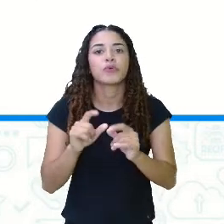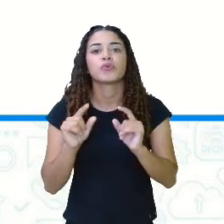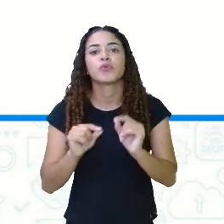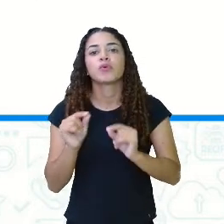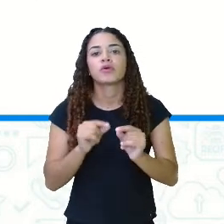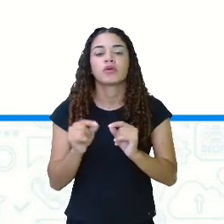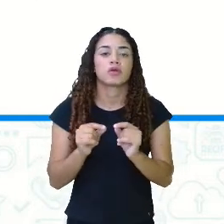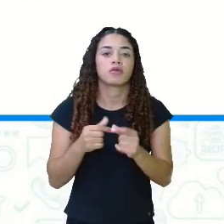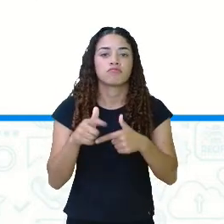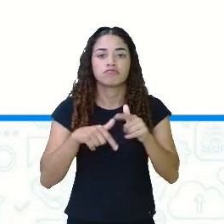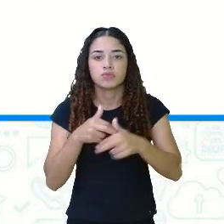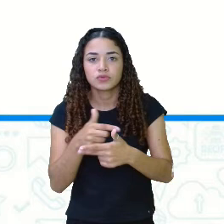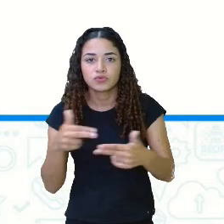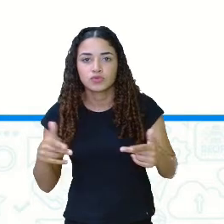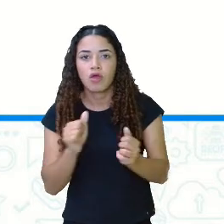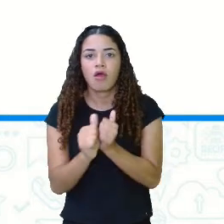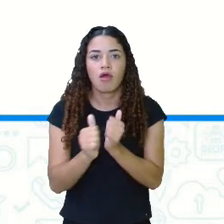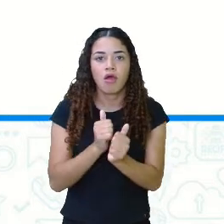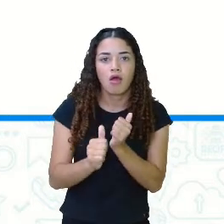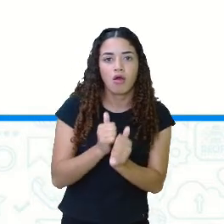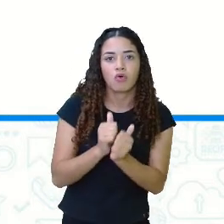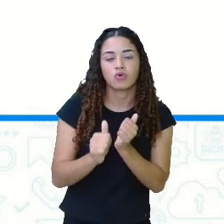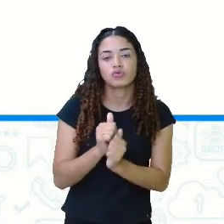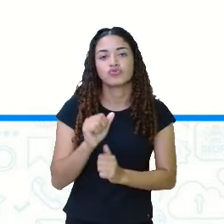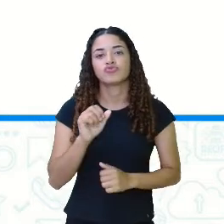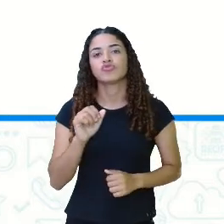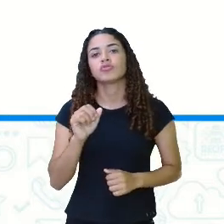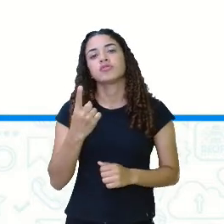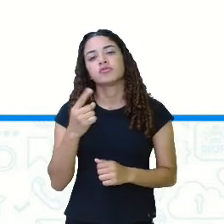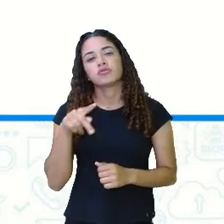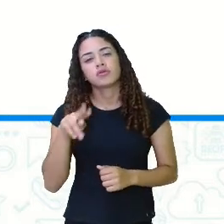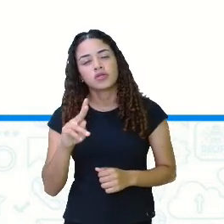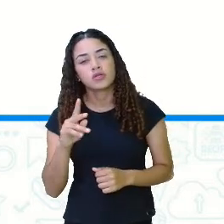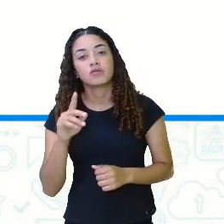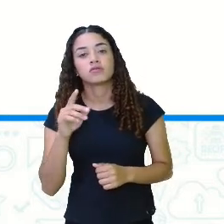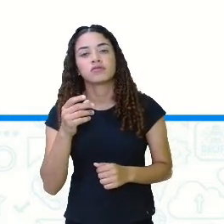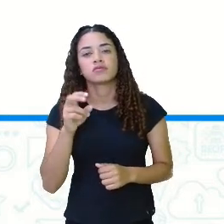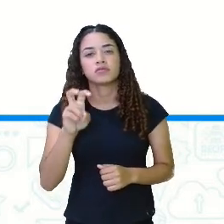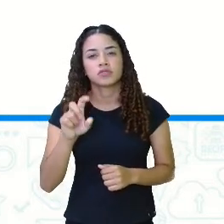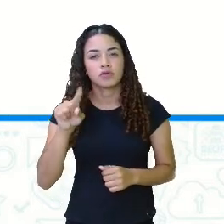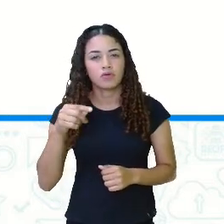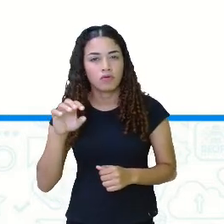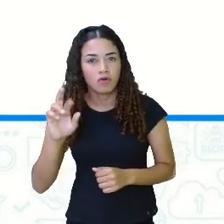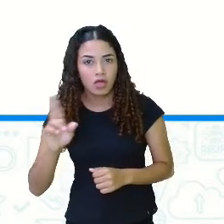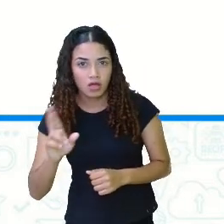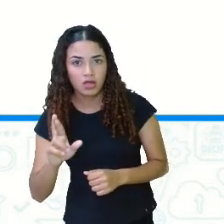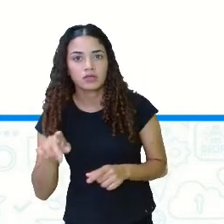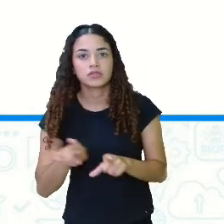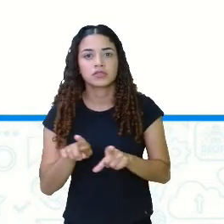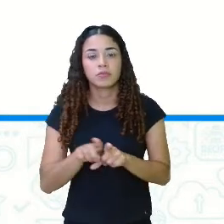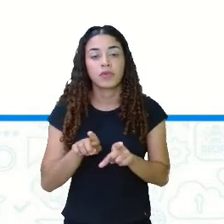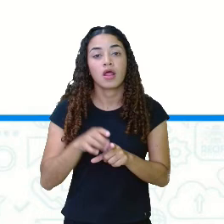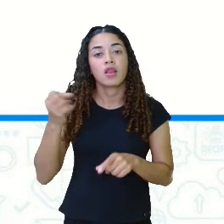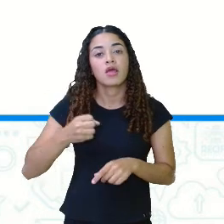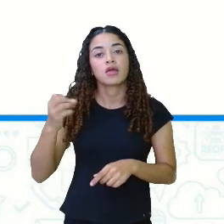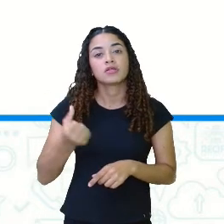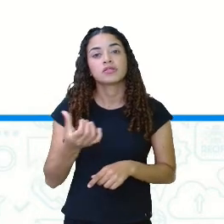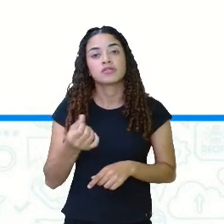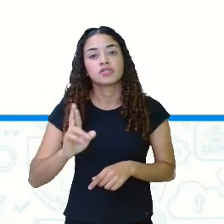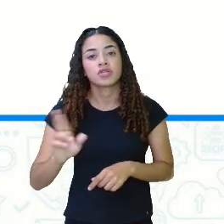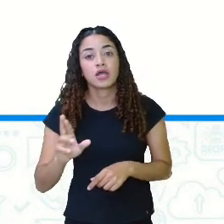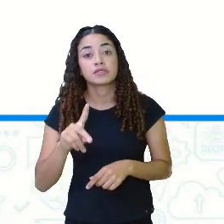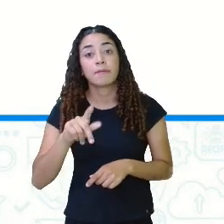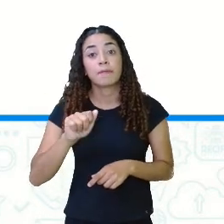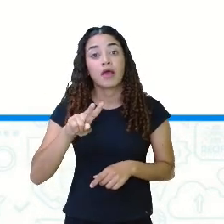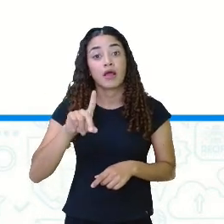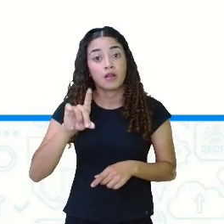1 quilo de arroz por R$ 5 e um pacote de leite por R$ 6. Paulo comprou 1 quilo de feijão por